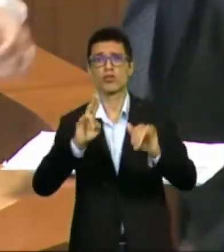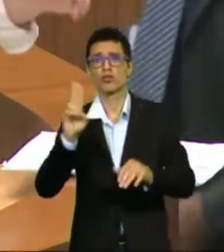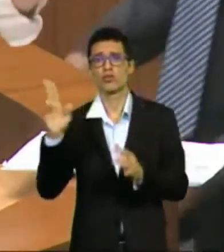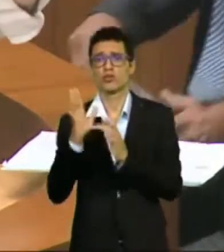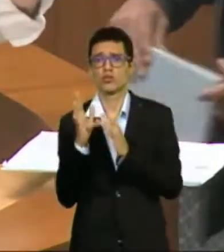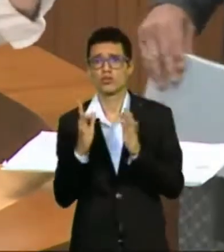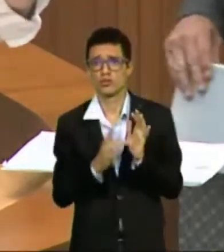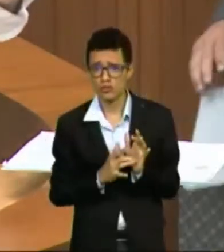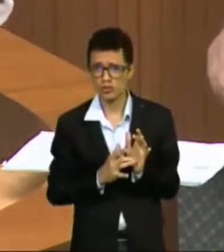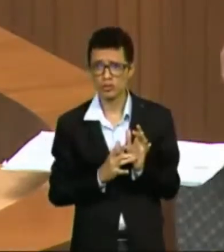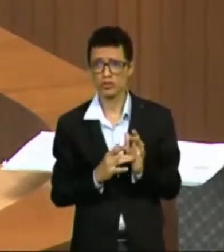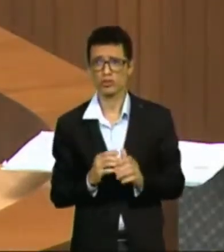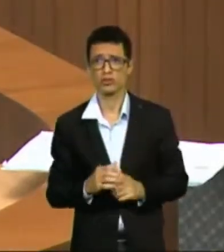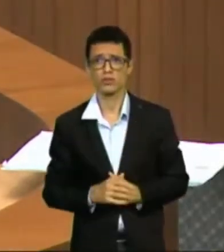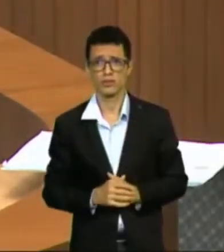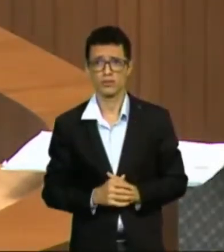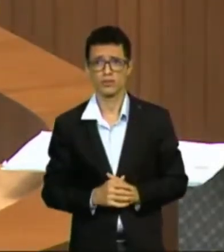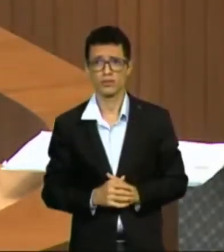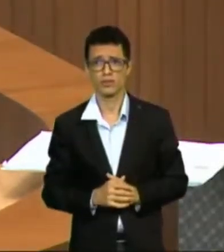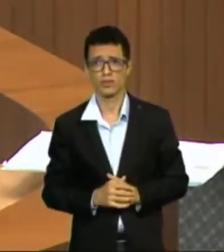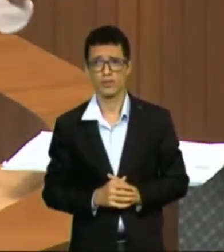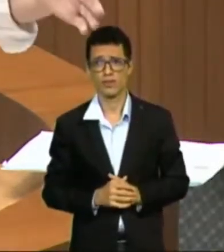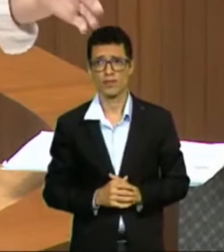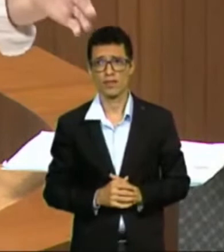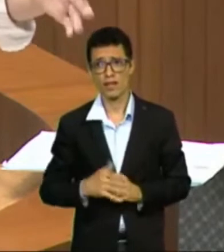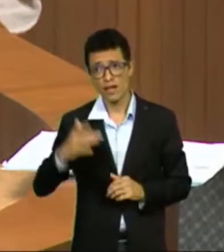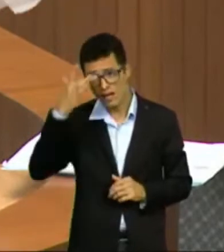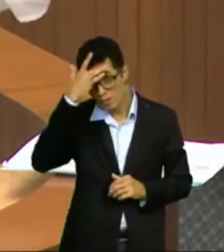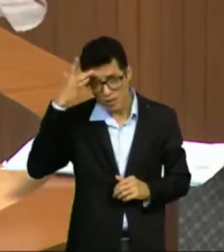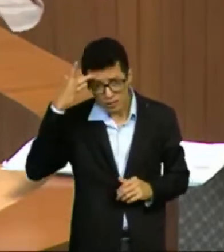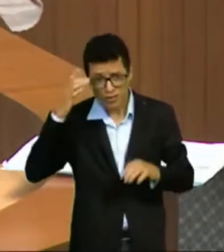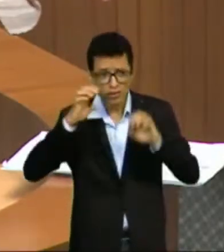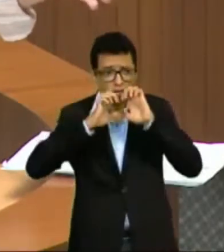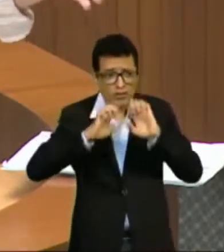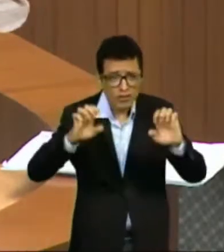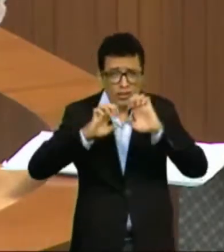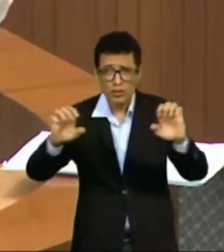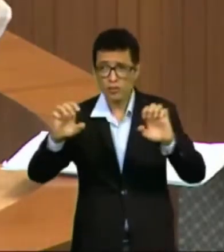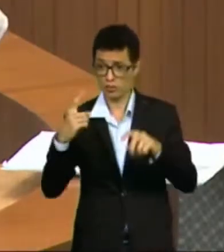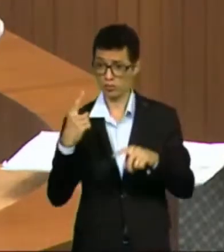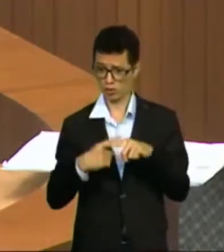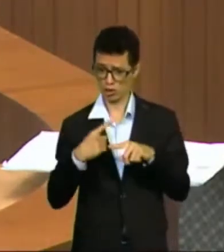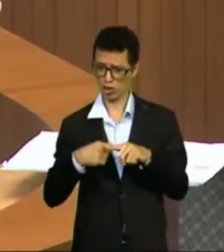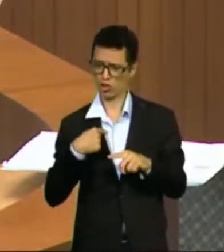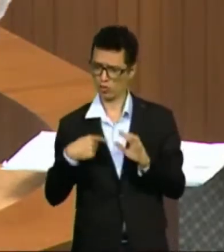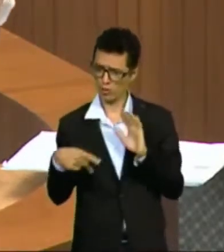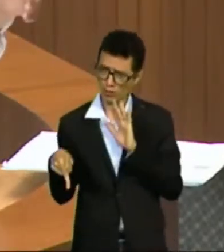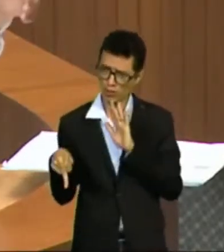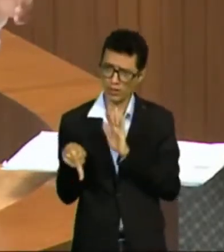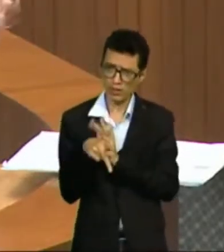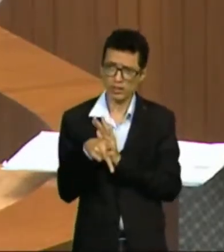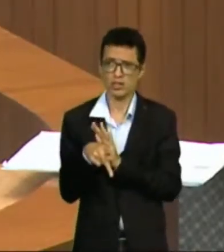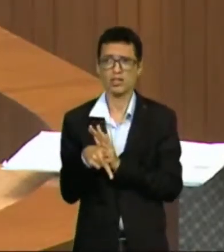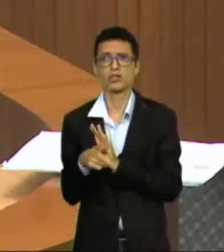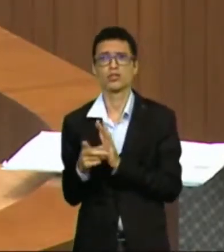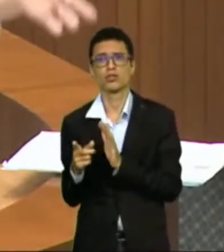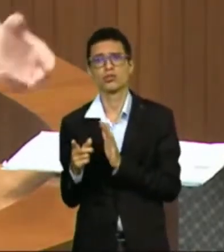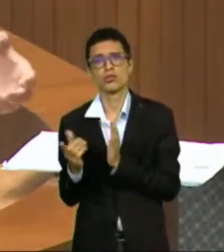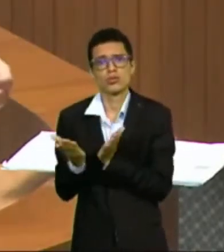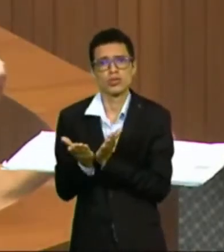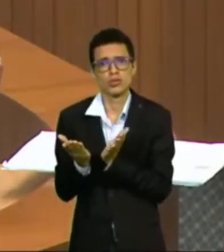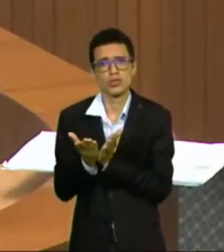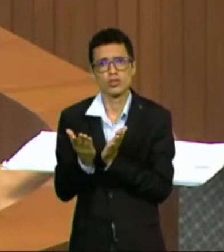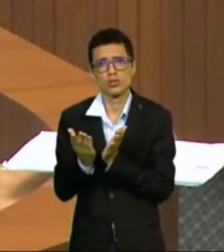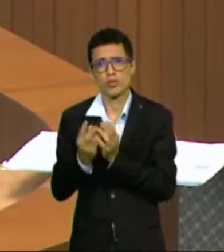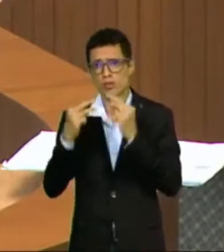Agora, quem for evangelizar, porque eu pertenço a um grupo chamado Mensageiros de Cristo, que é do